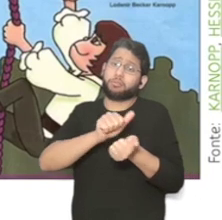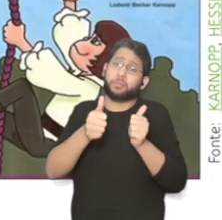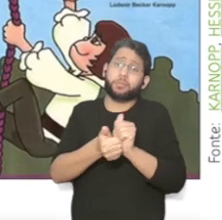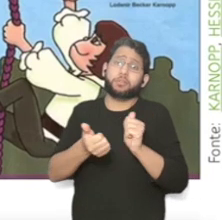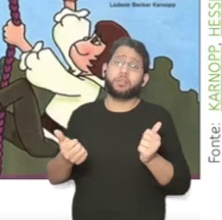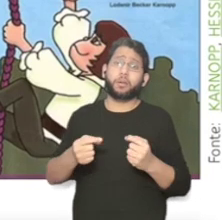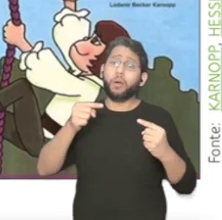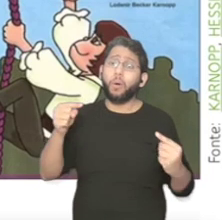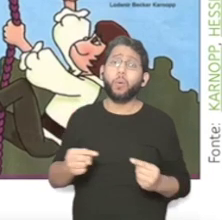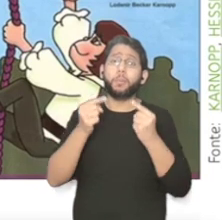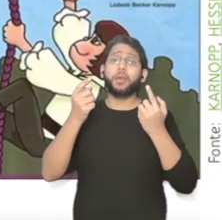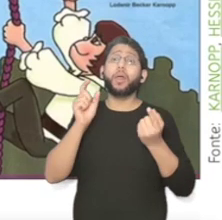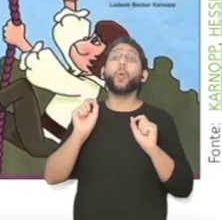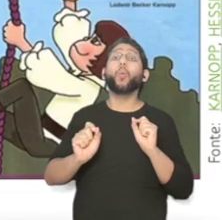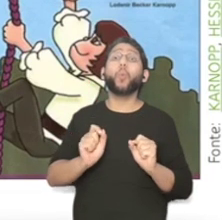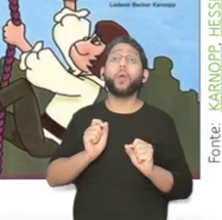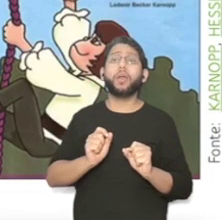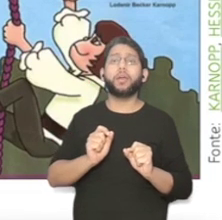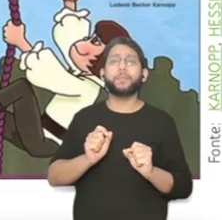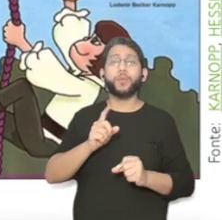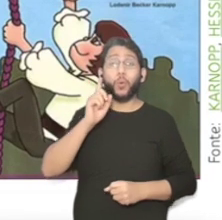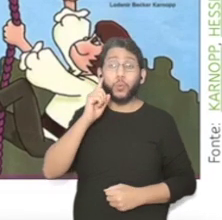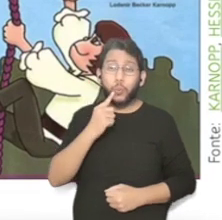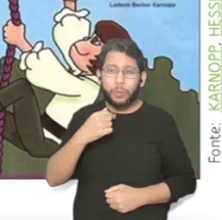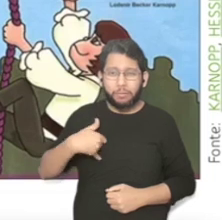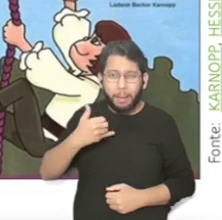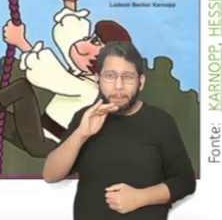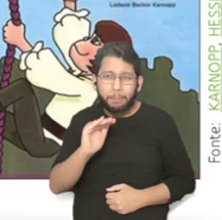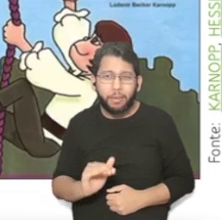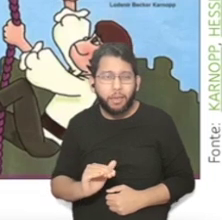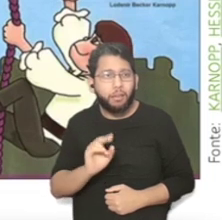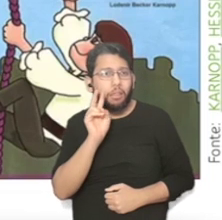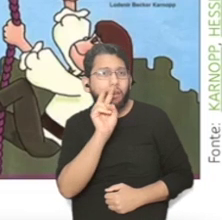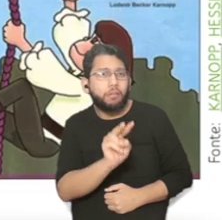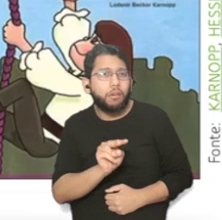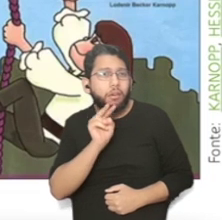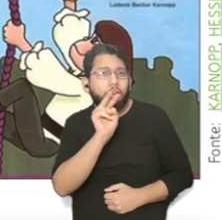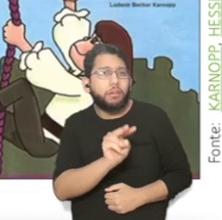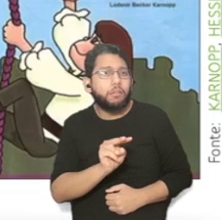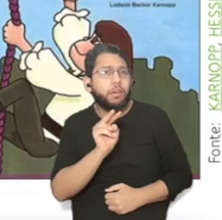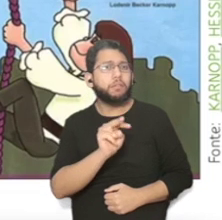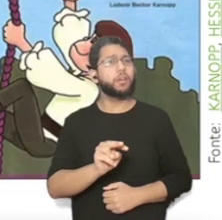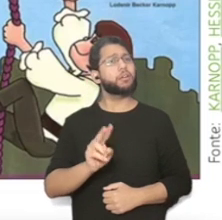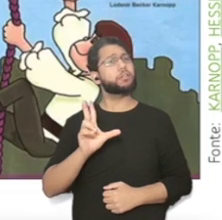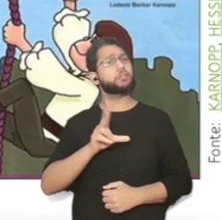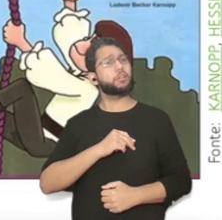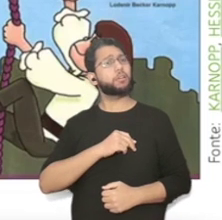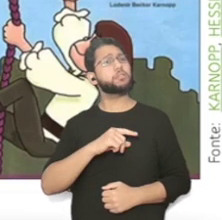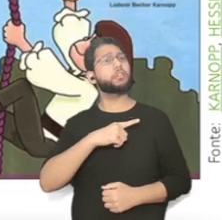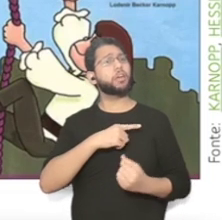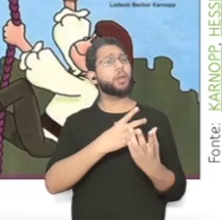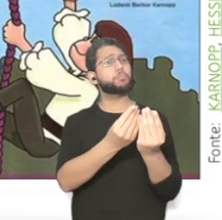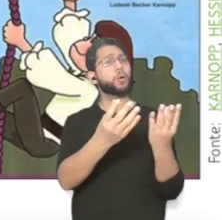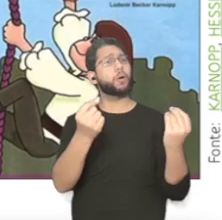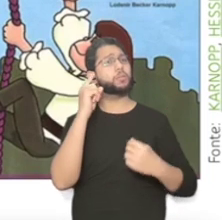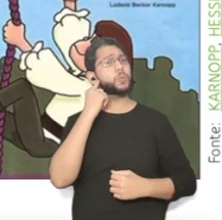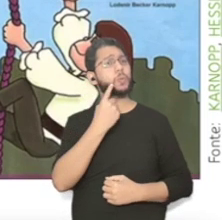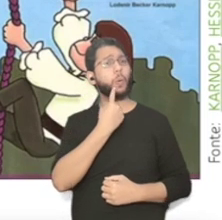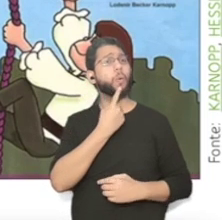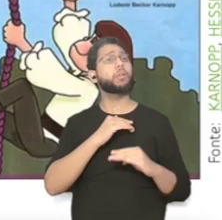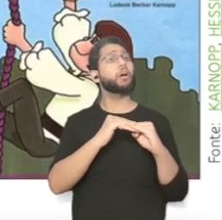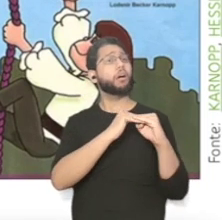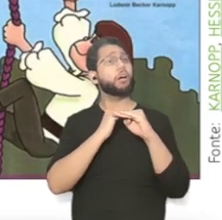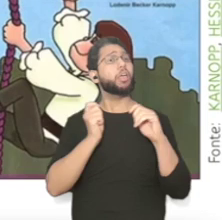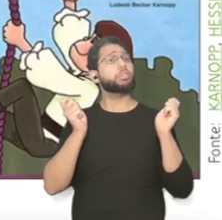triviais. Elas ocorrem com uma proposta de trazer para os surdos um processo de identificação. Muitos surdos